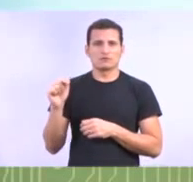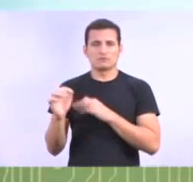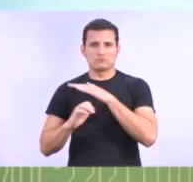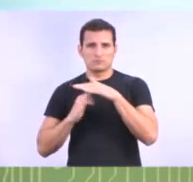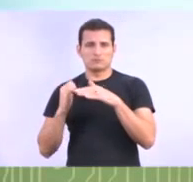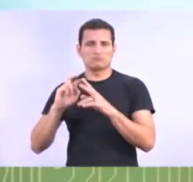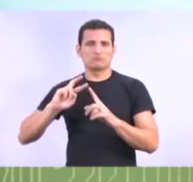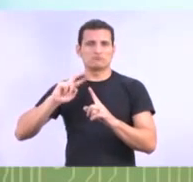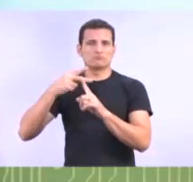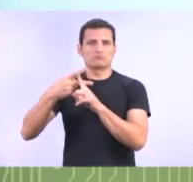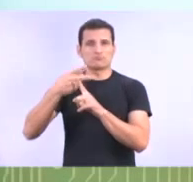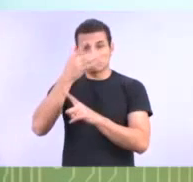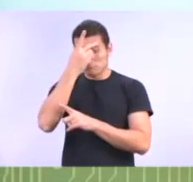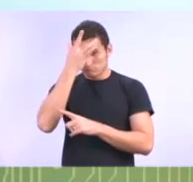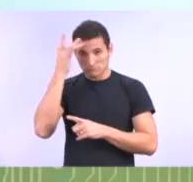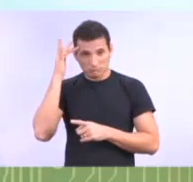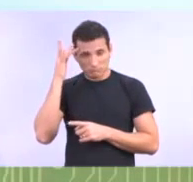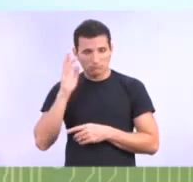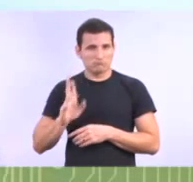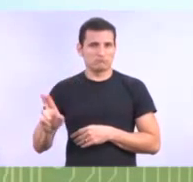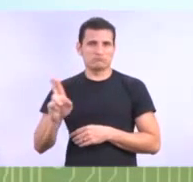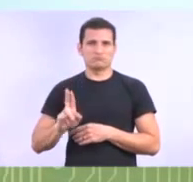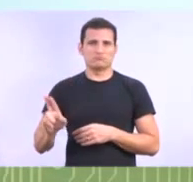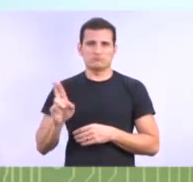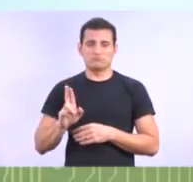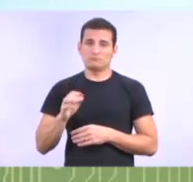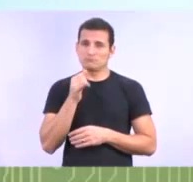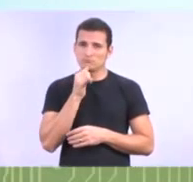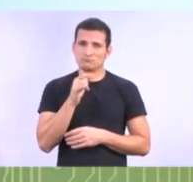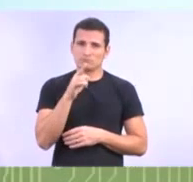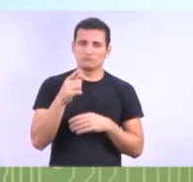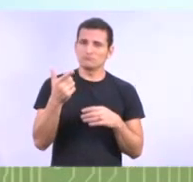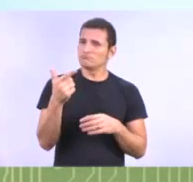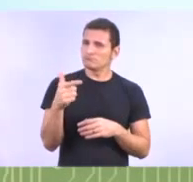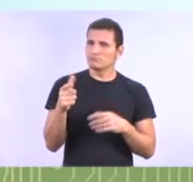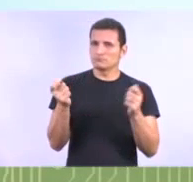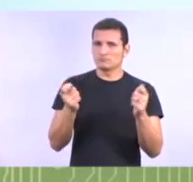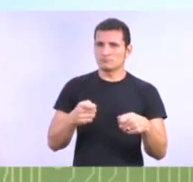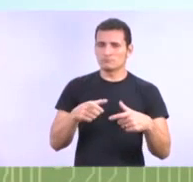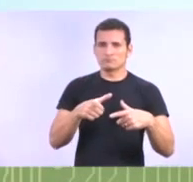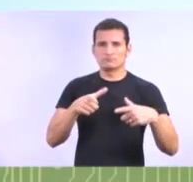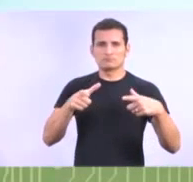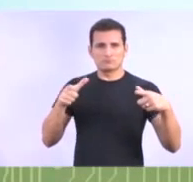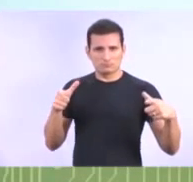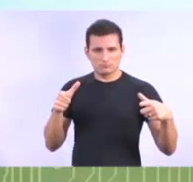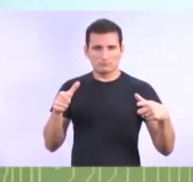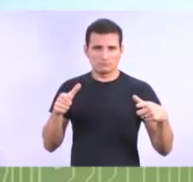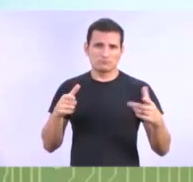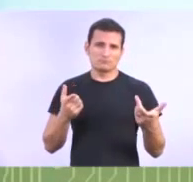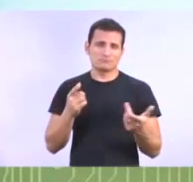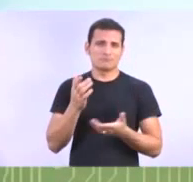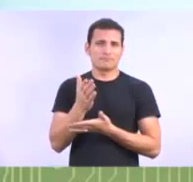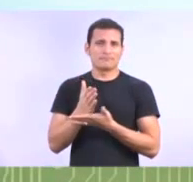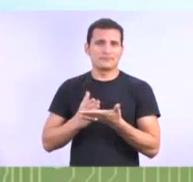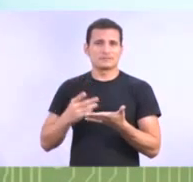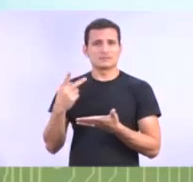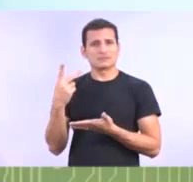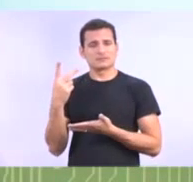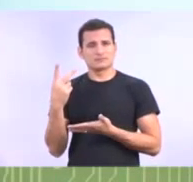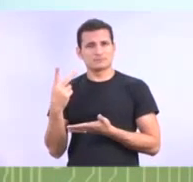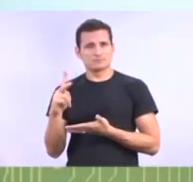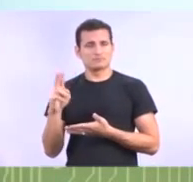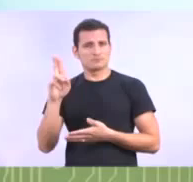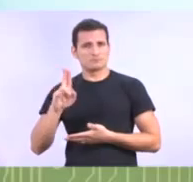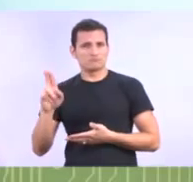a quantidade de usuários. Se você não tiver essa possibilidade de aumentar, você vai deixar metade dos seus usuários sem